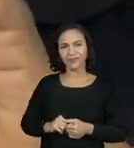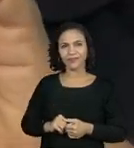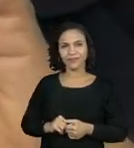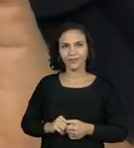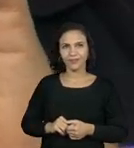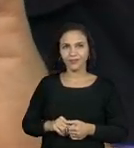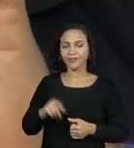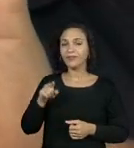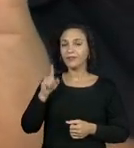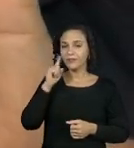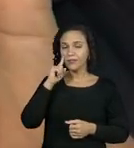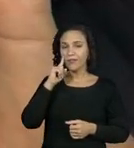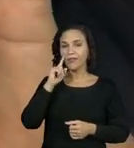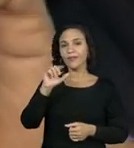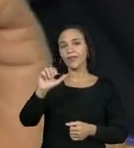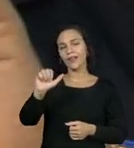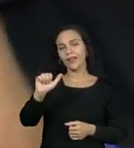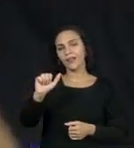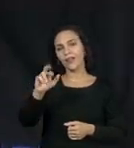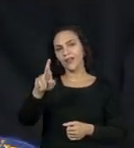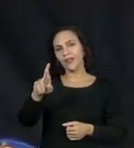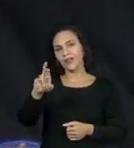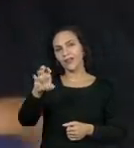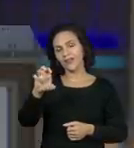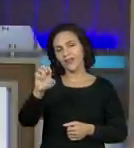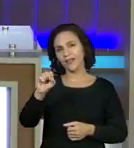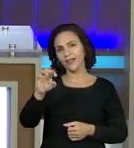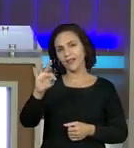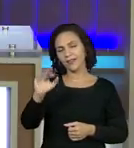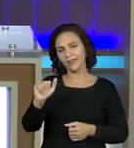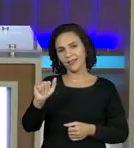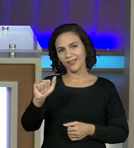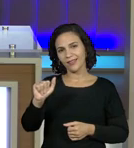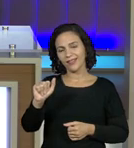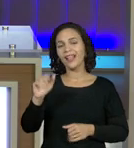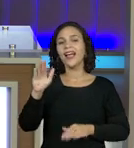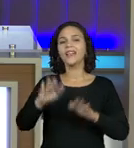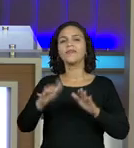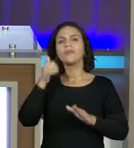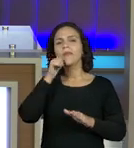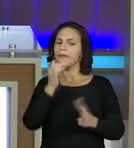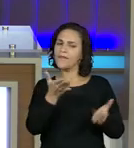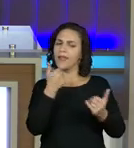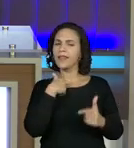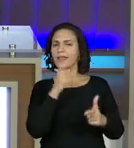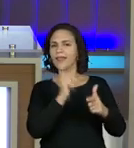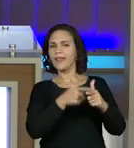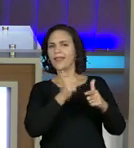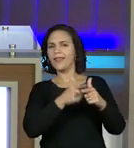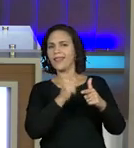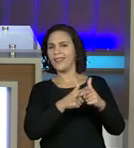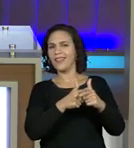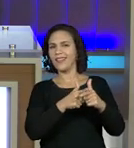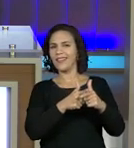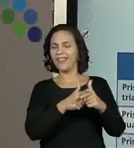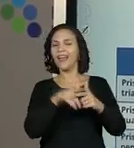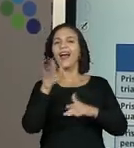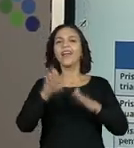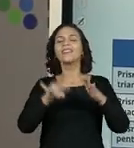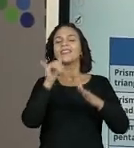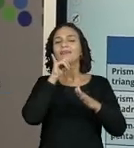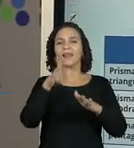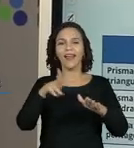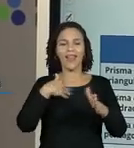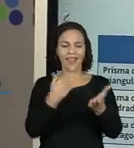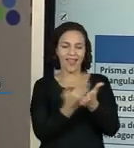As arestas, turma. Às vezes a mamãe não fala assim, vamos aparar essas arestas, né? As arestas. Aquela folhinha quando você arranca do caderno, né, que